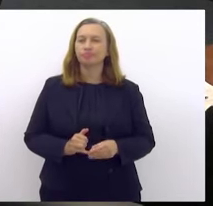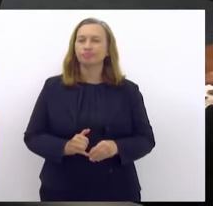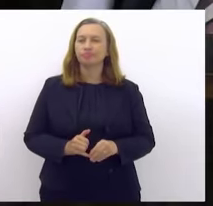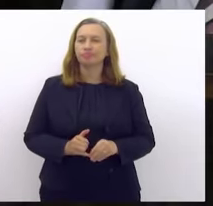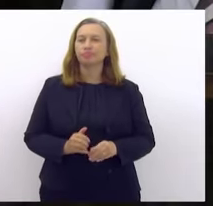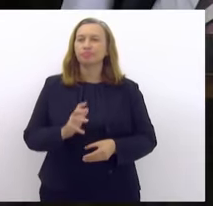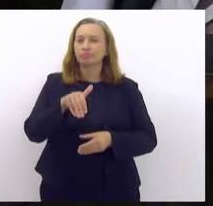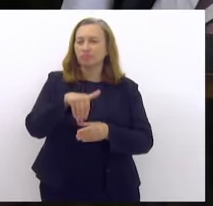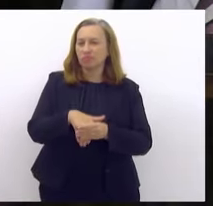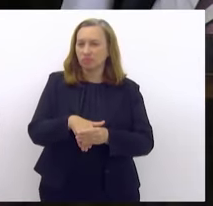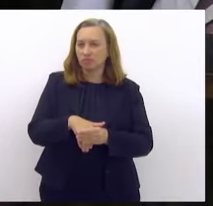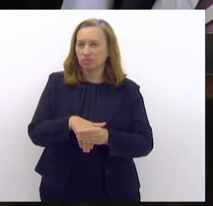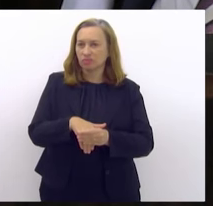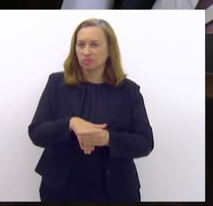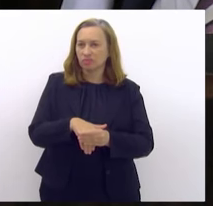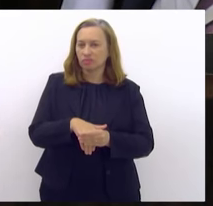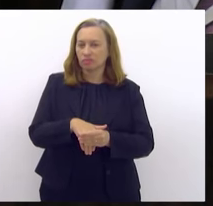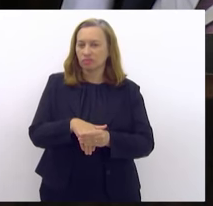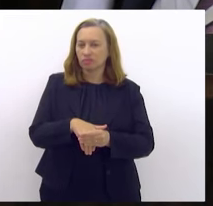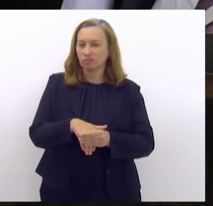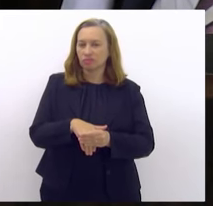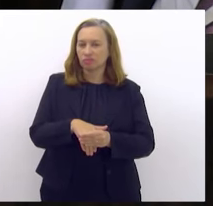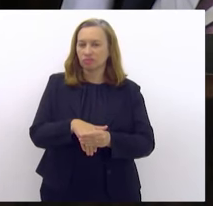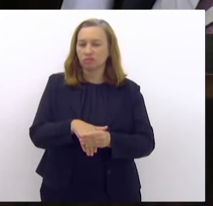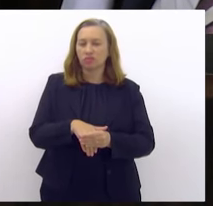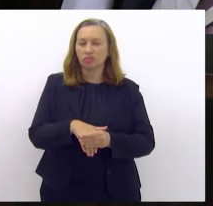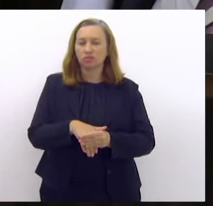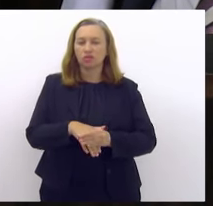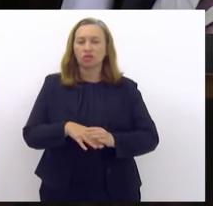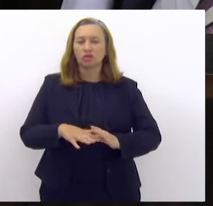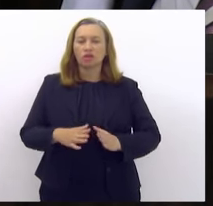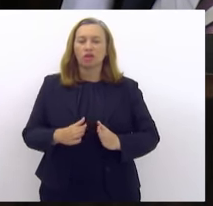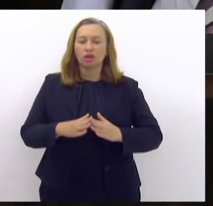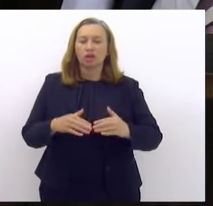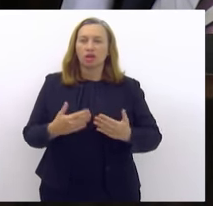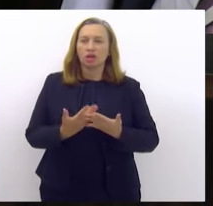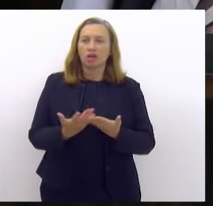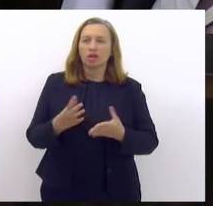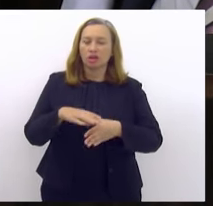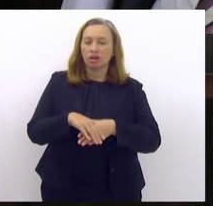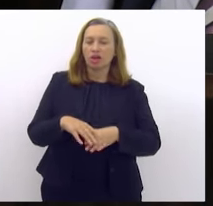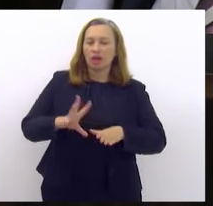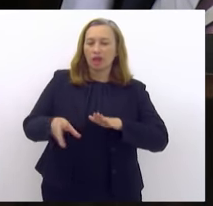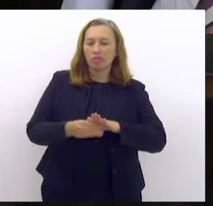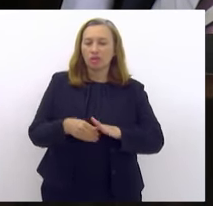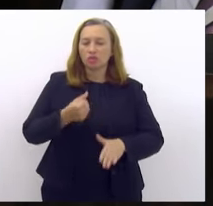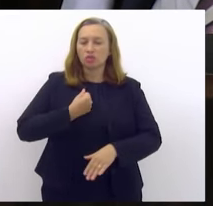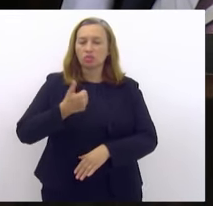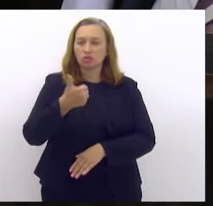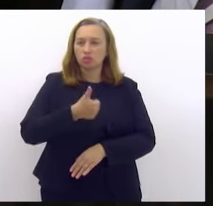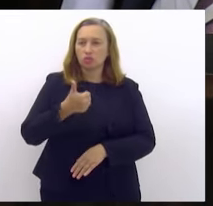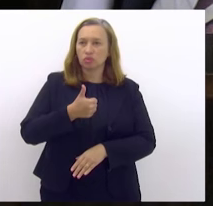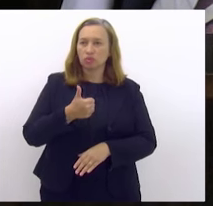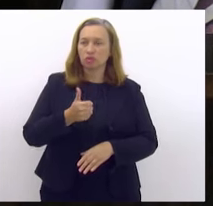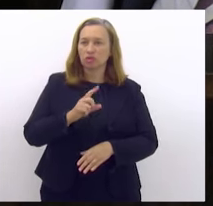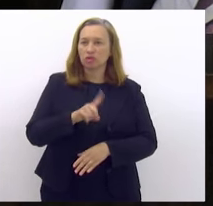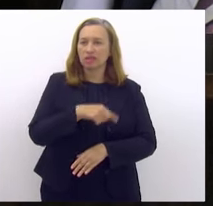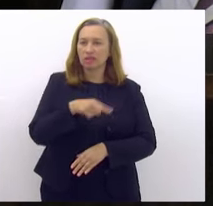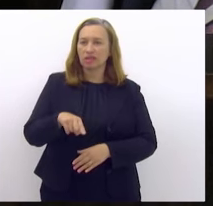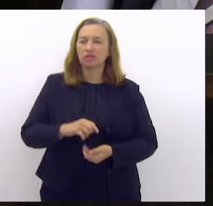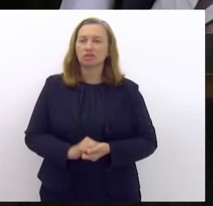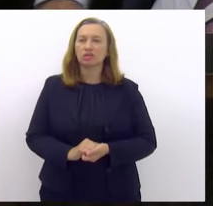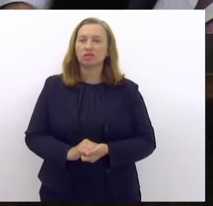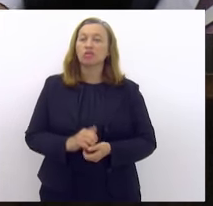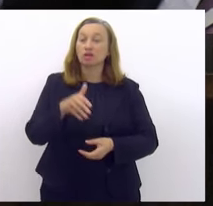Em votação, requerimento de destaque, a emenda número 1, senhor que aprovo, rejeitada.